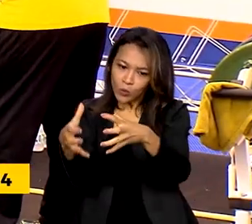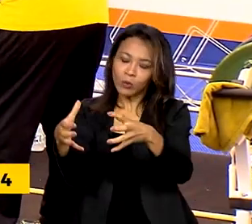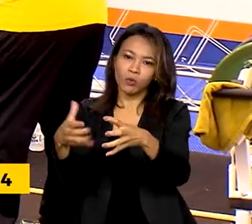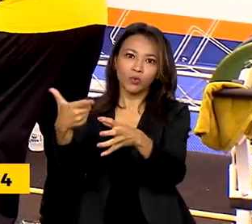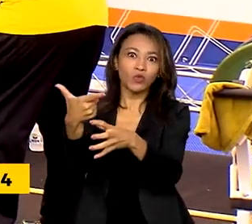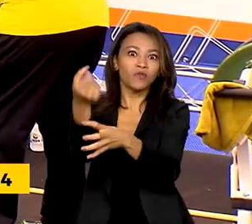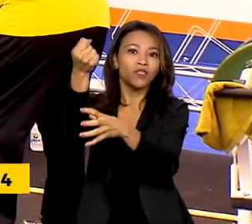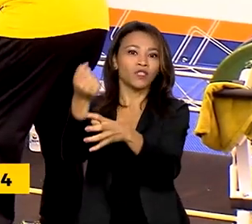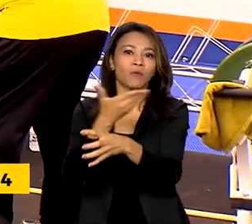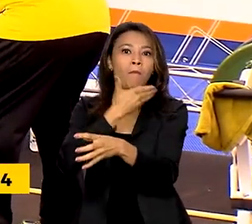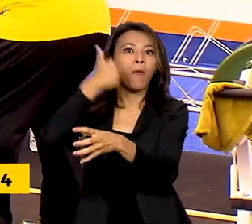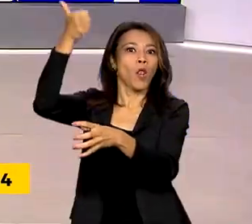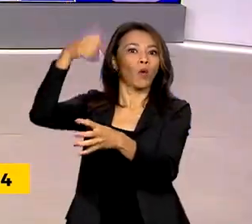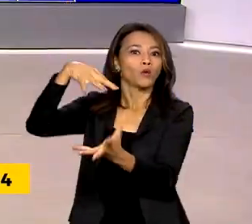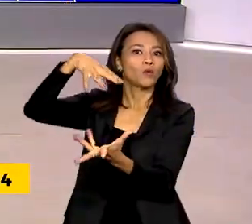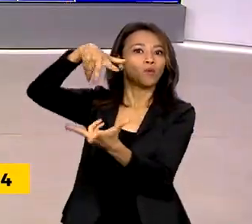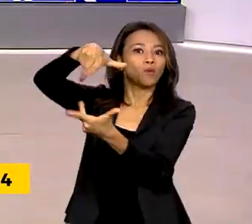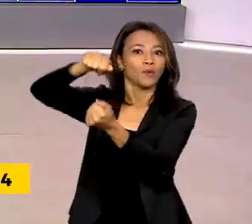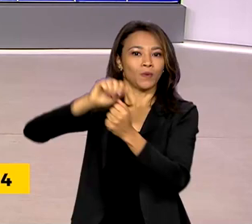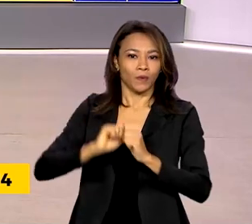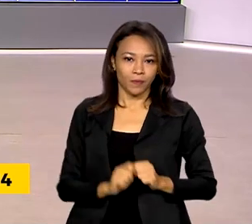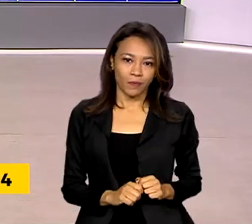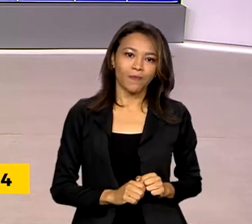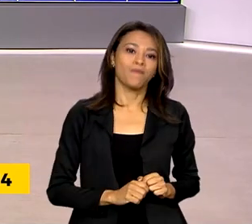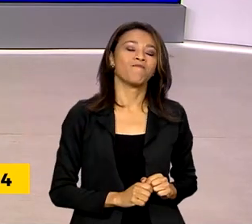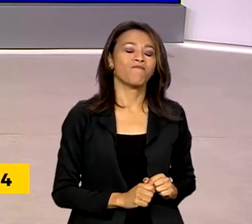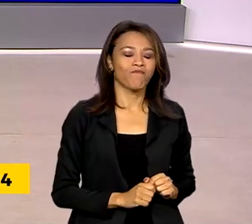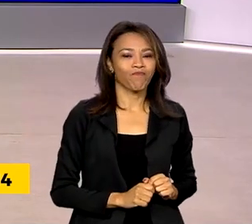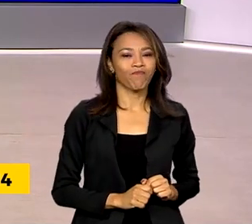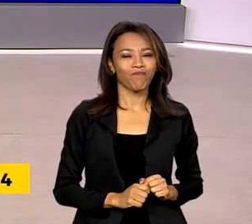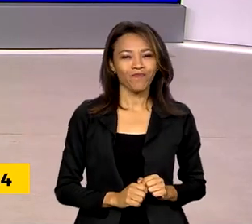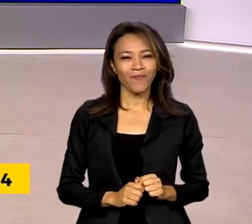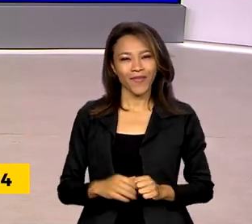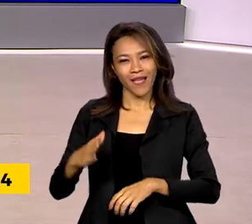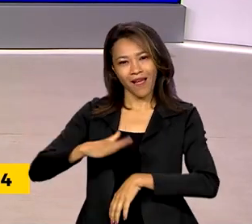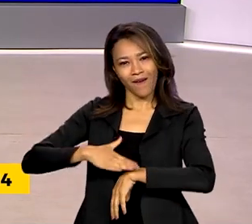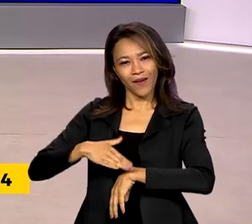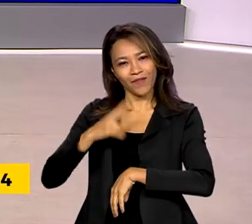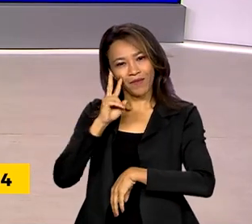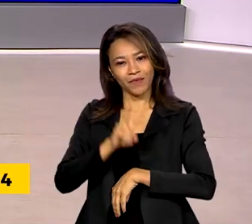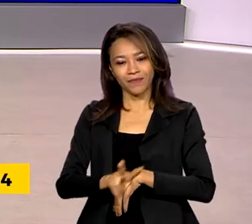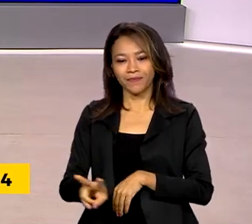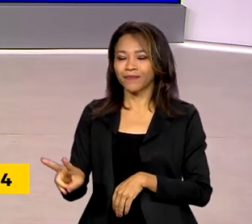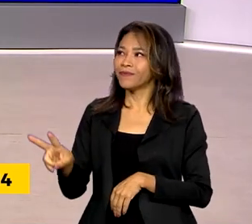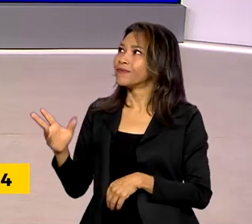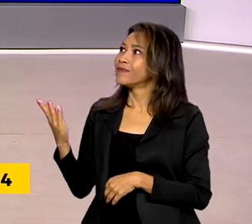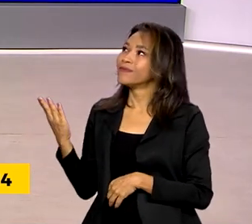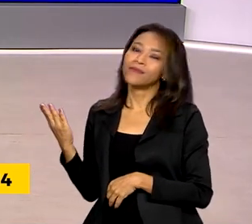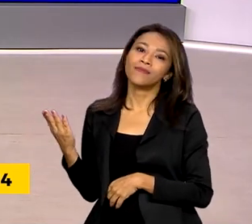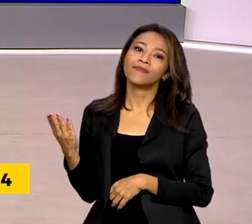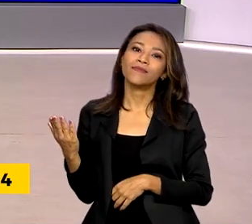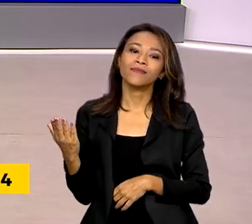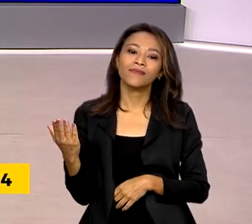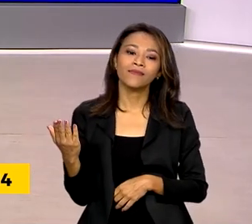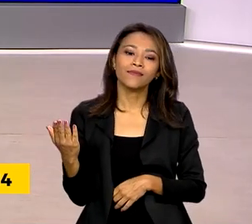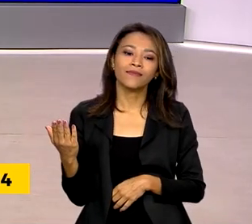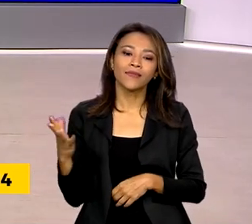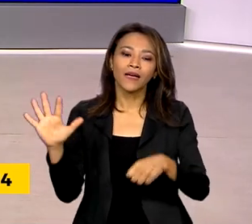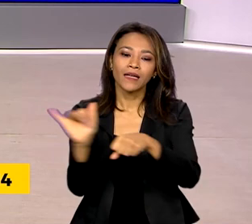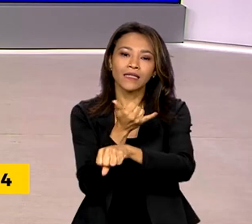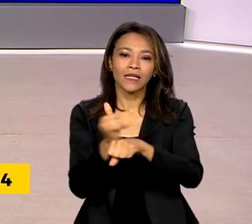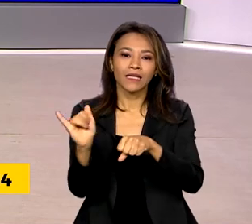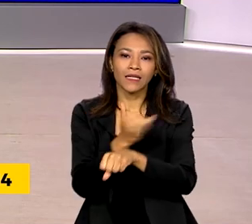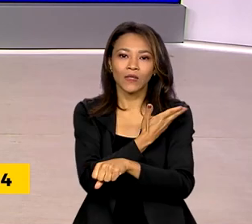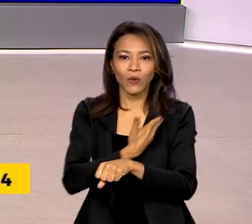os 20 melhores do mundo é hora de conferir o que as ações do